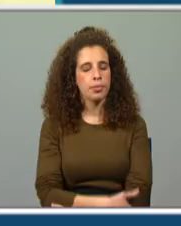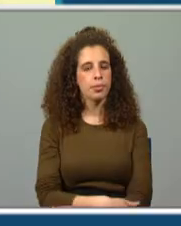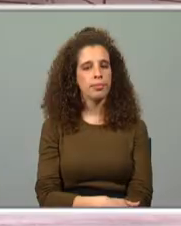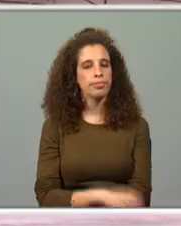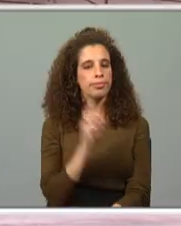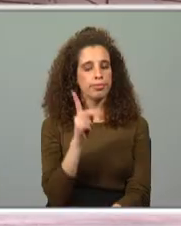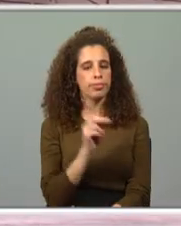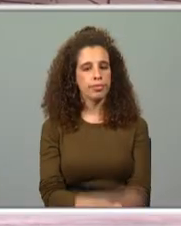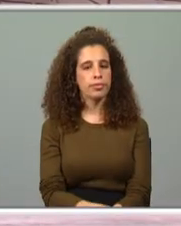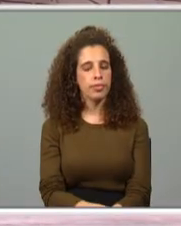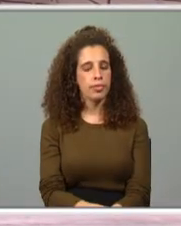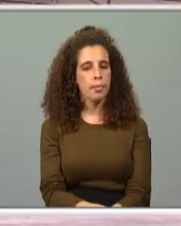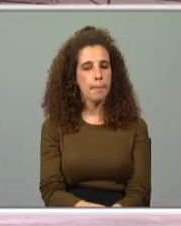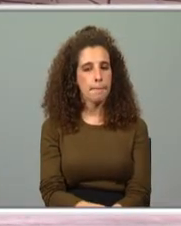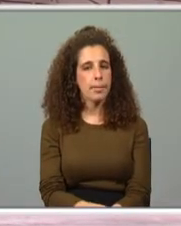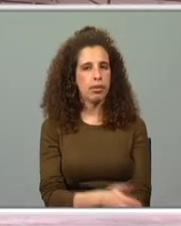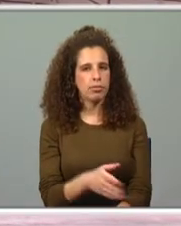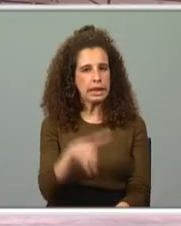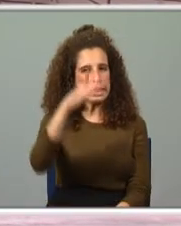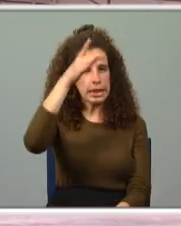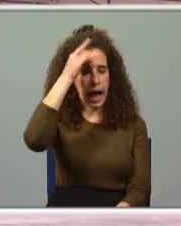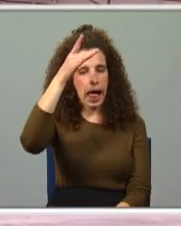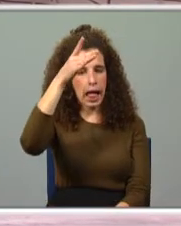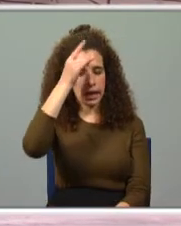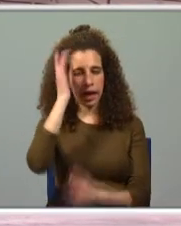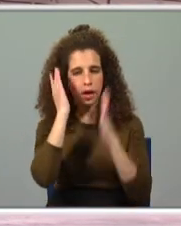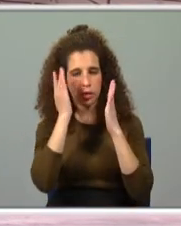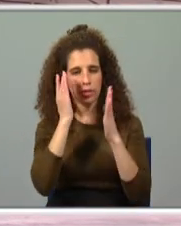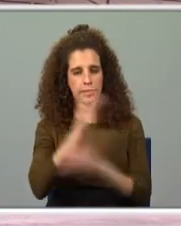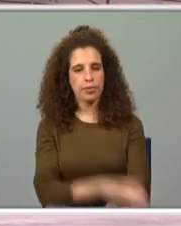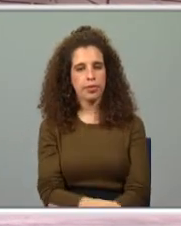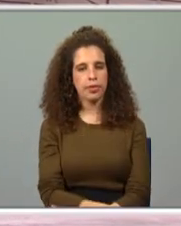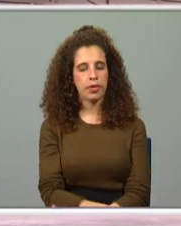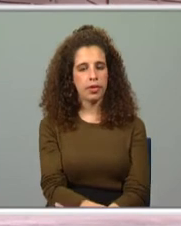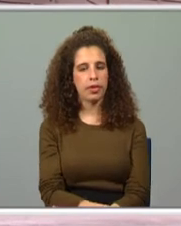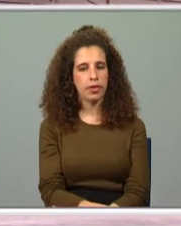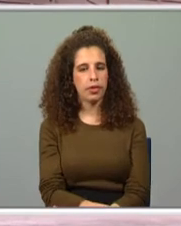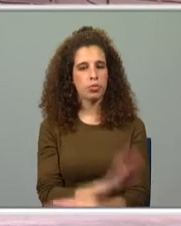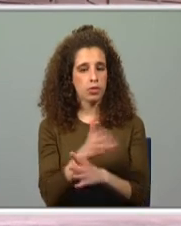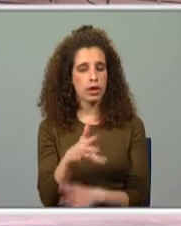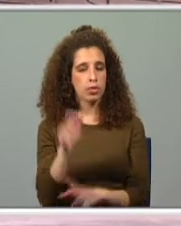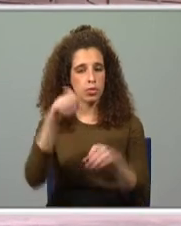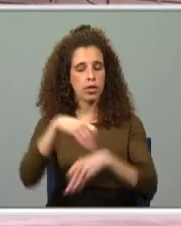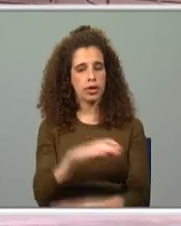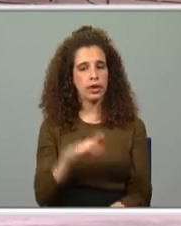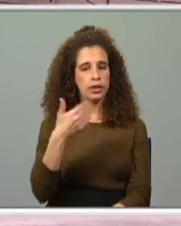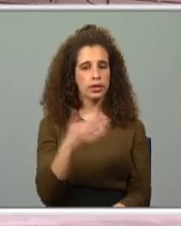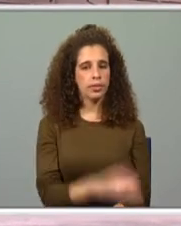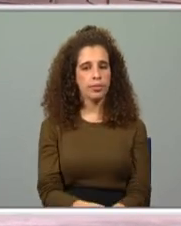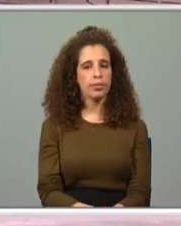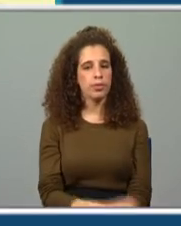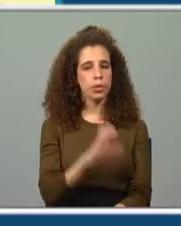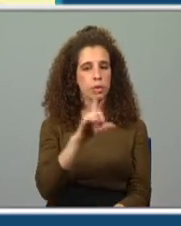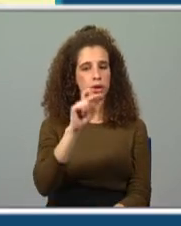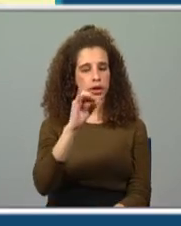Ok. Vamos fixando com atenção os instrumentos, está bem? Porque vamos precisar deles para o final. Vamos então ao clarinete,